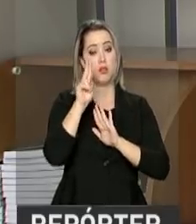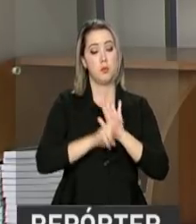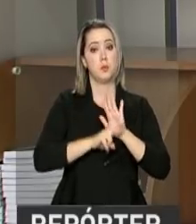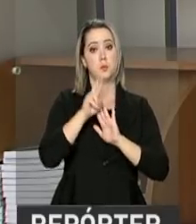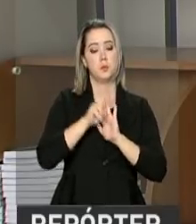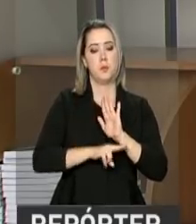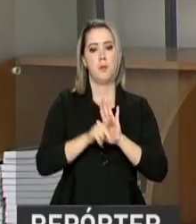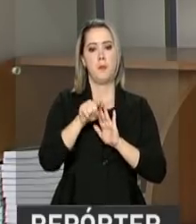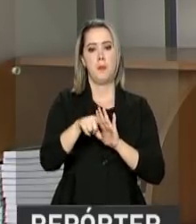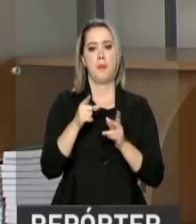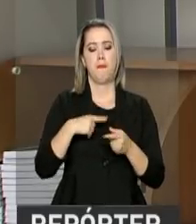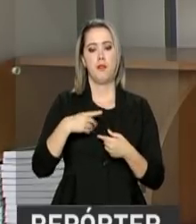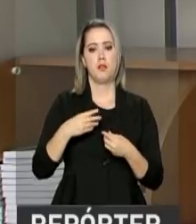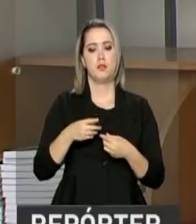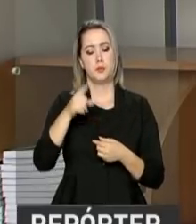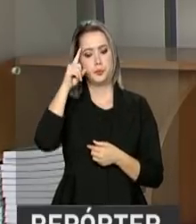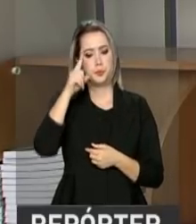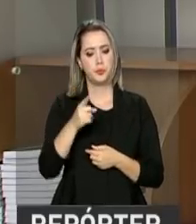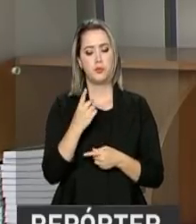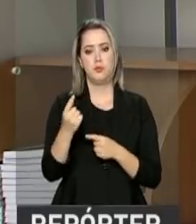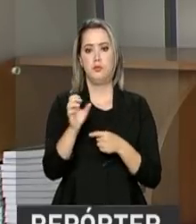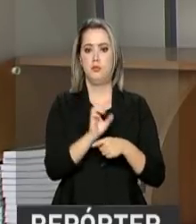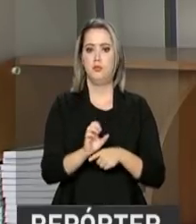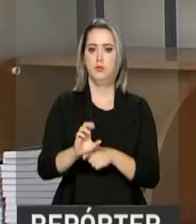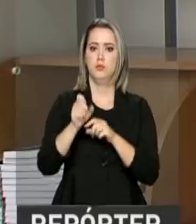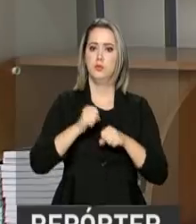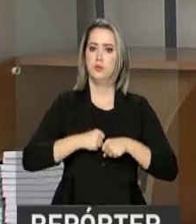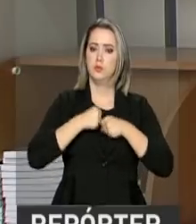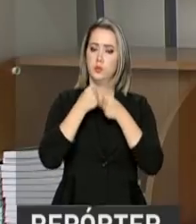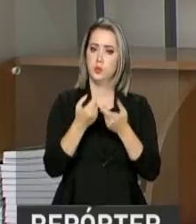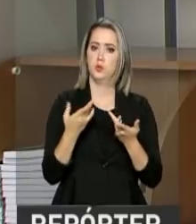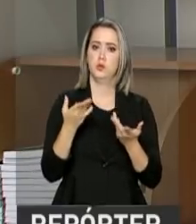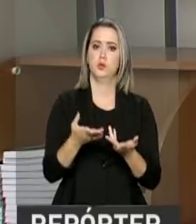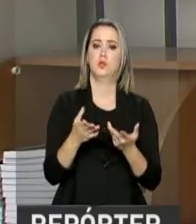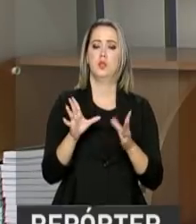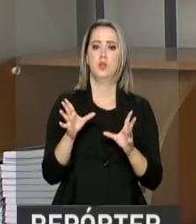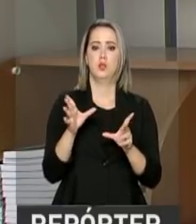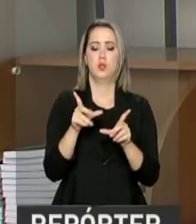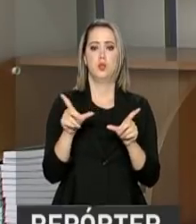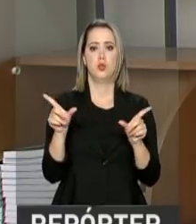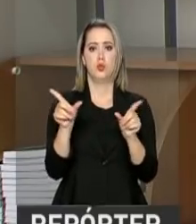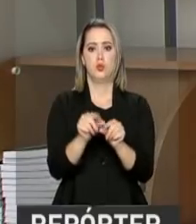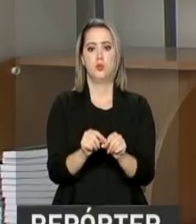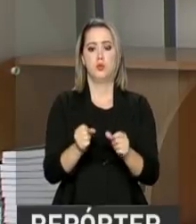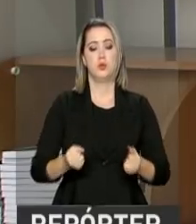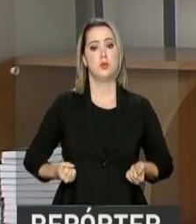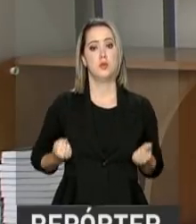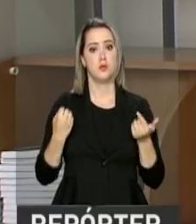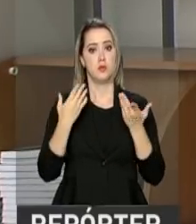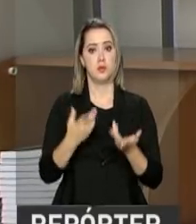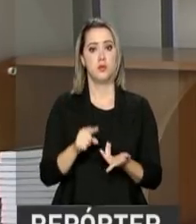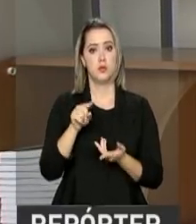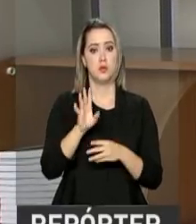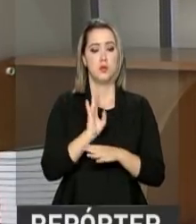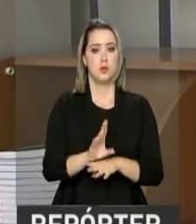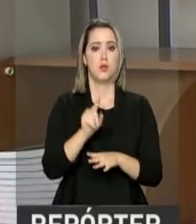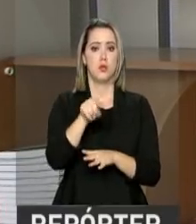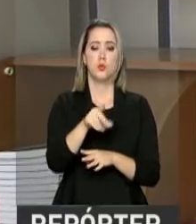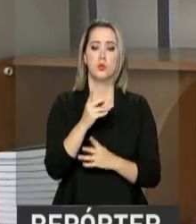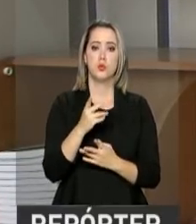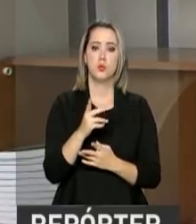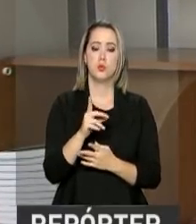que impõe aos estados um esforço maior de contenção de despesa e isso ajuda